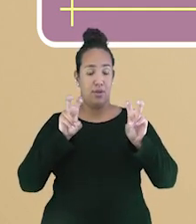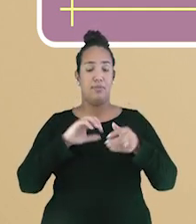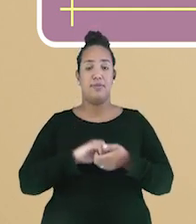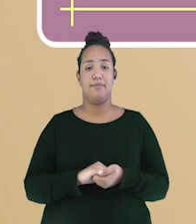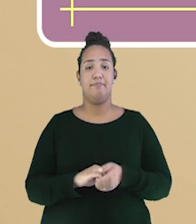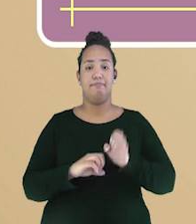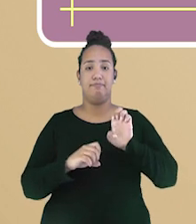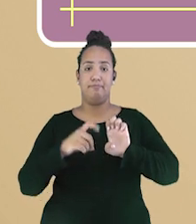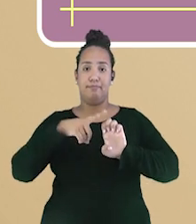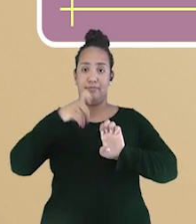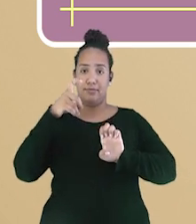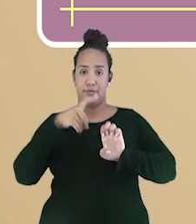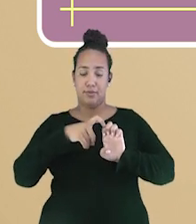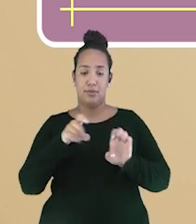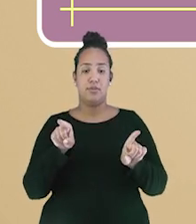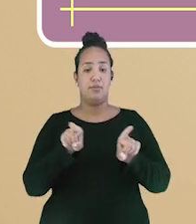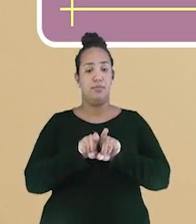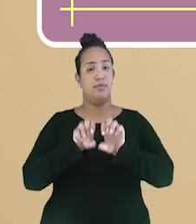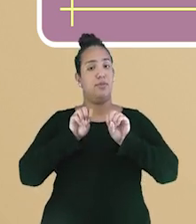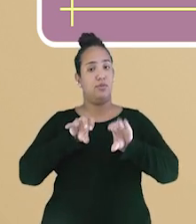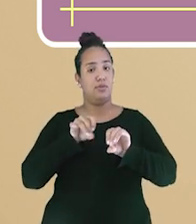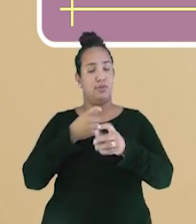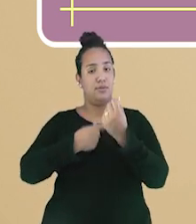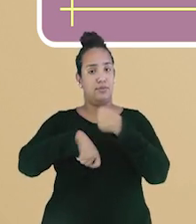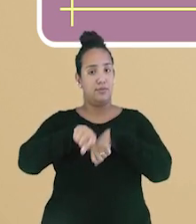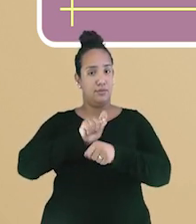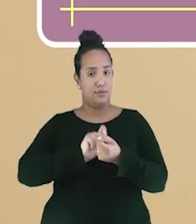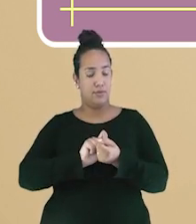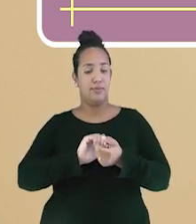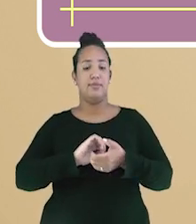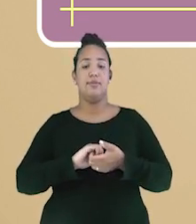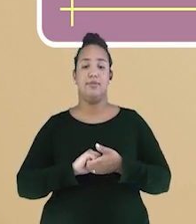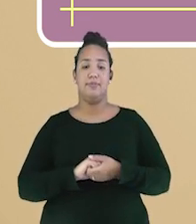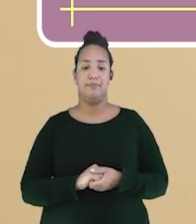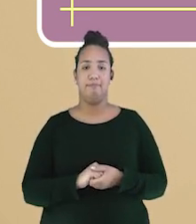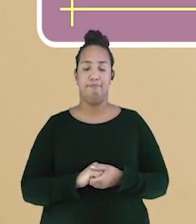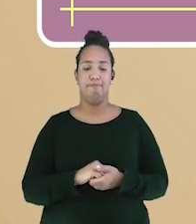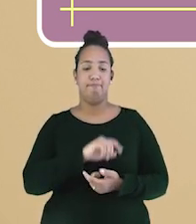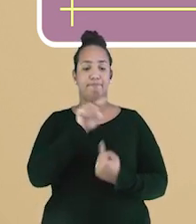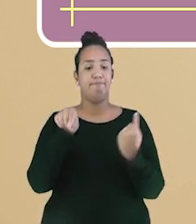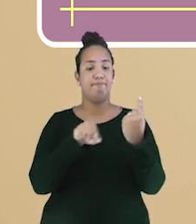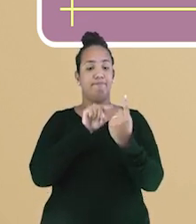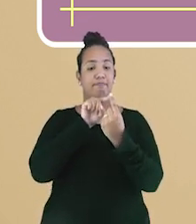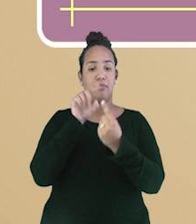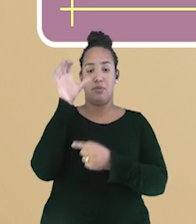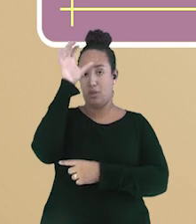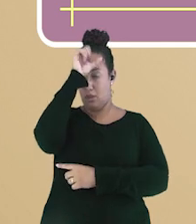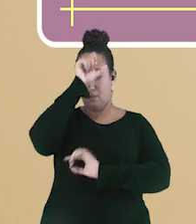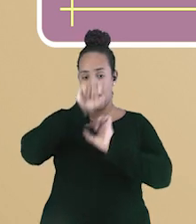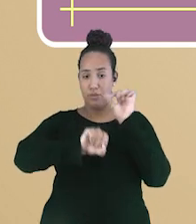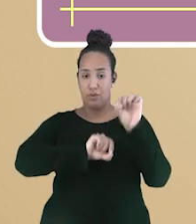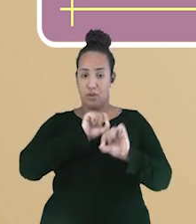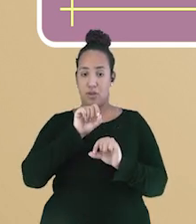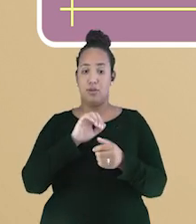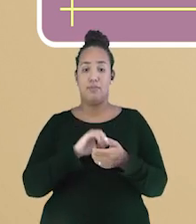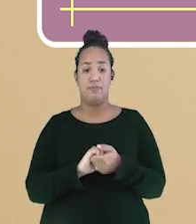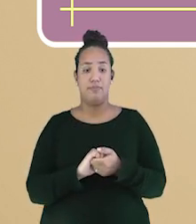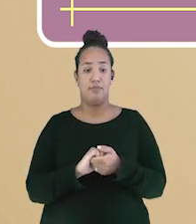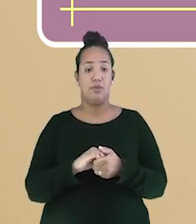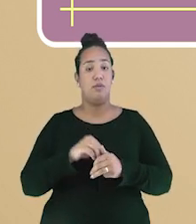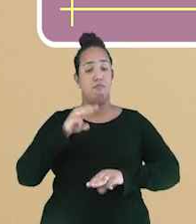empreendedorismo e educação financeira e tem como objetivo de aprendizagem comunicar-se